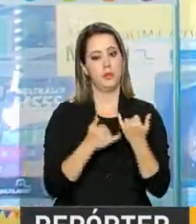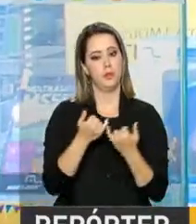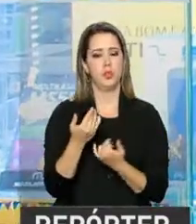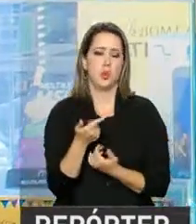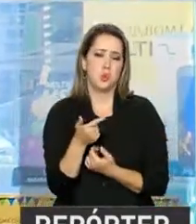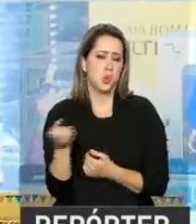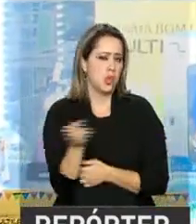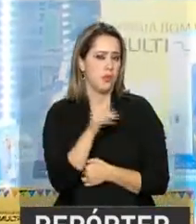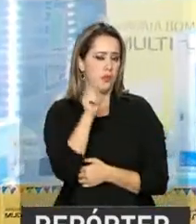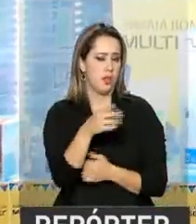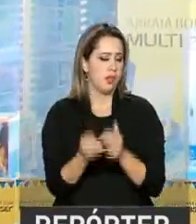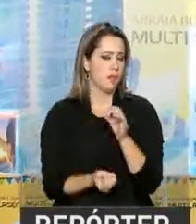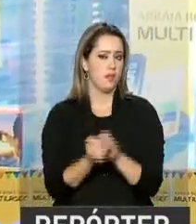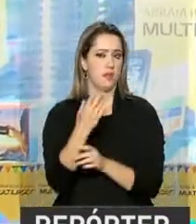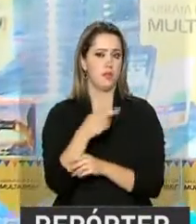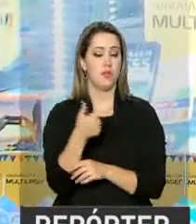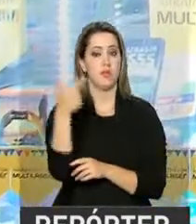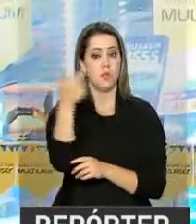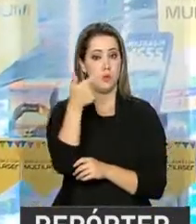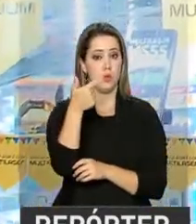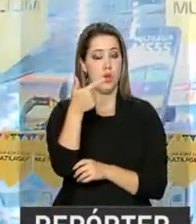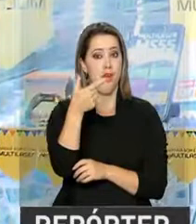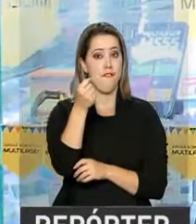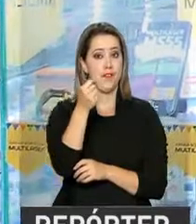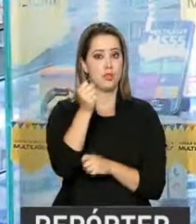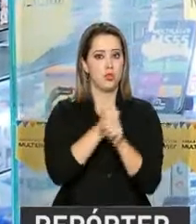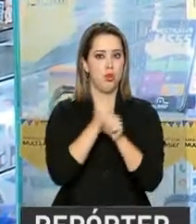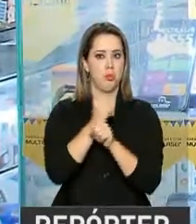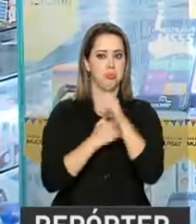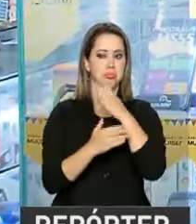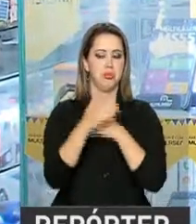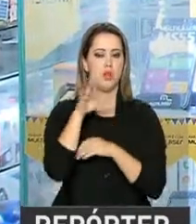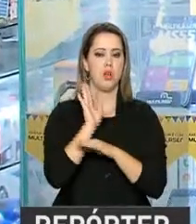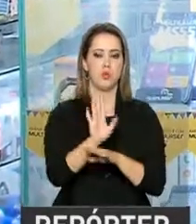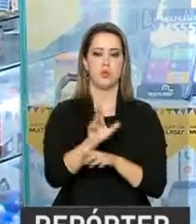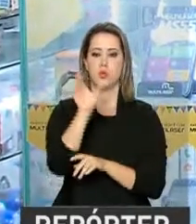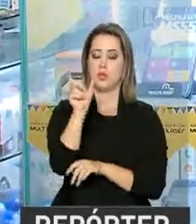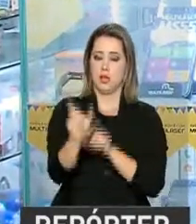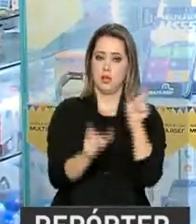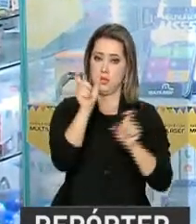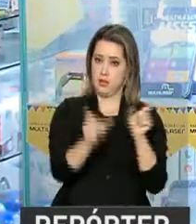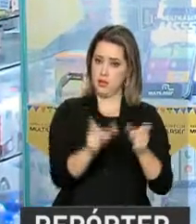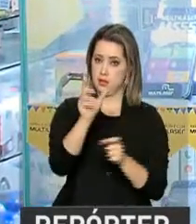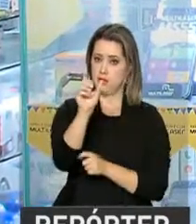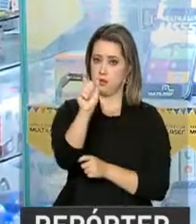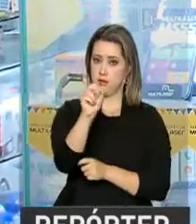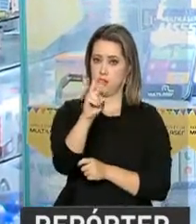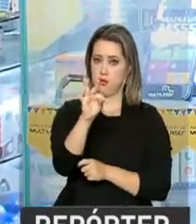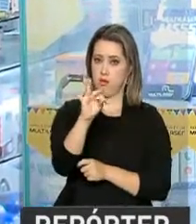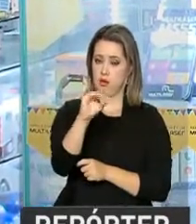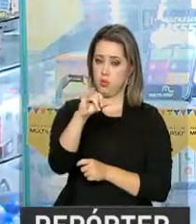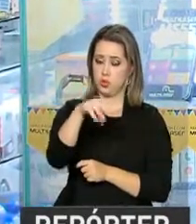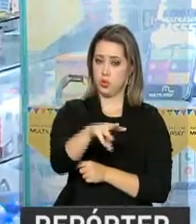novidade ele foi inventado há duas décadas com o propósito de ajudar crianças com autismo o déficit de